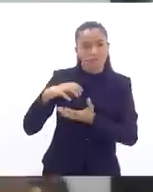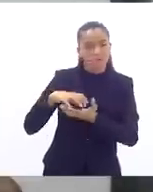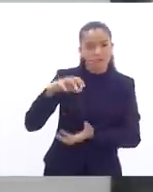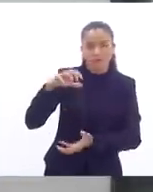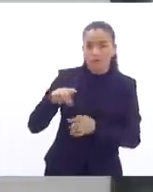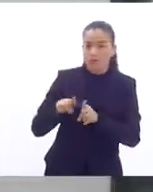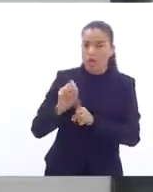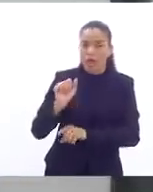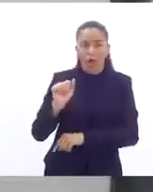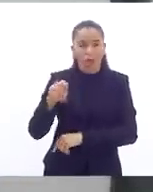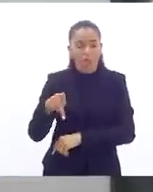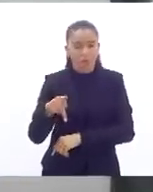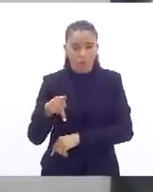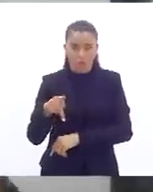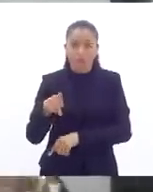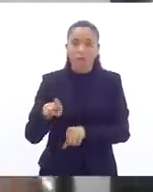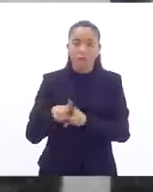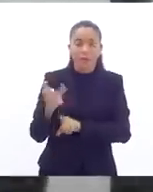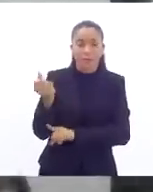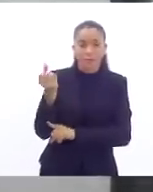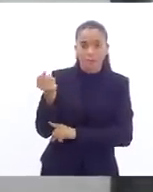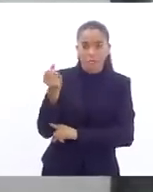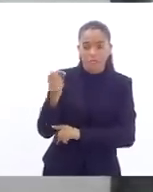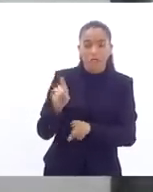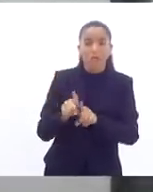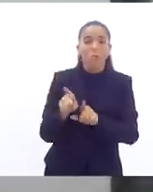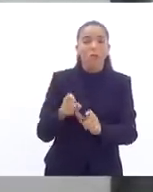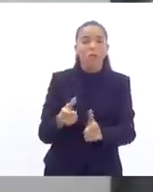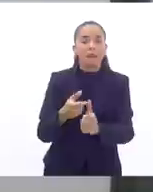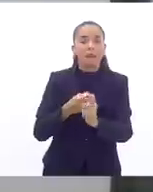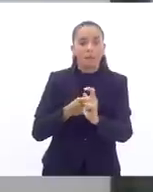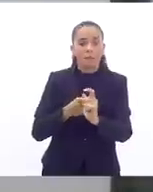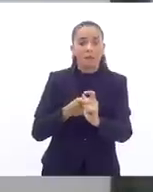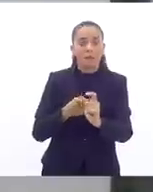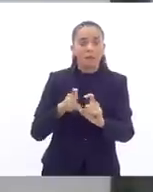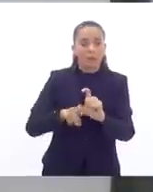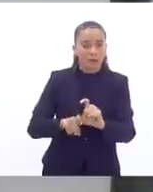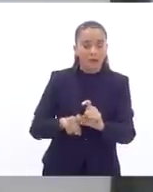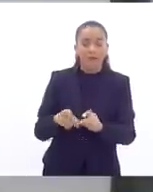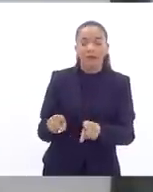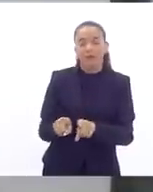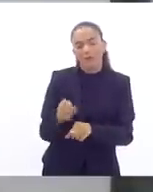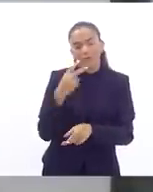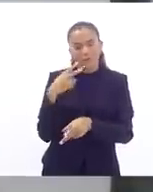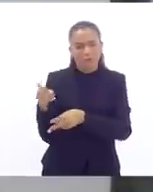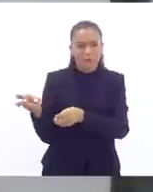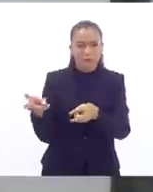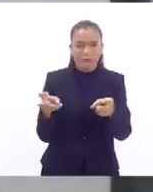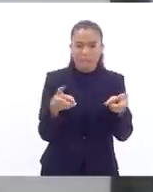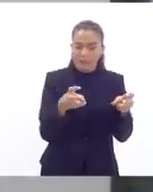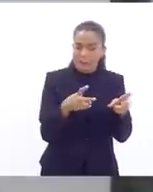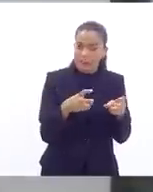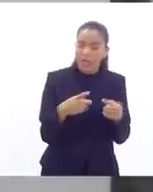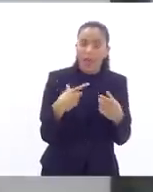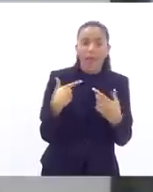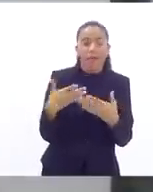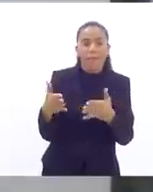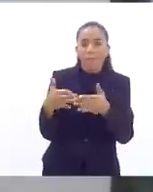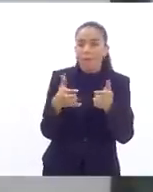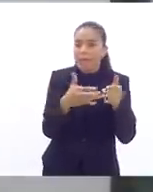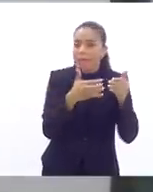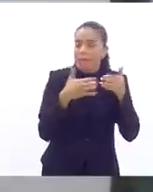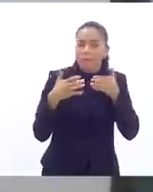muito aposentado muito muito pensionista muitos dependentes e a gente percebe que realmente é uma é um clamor né